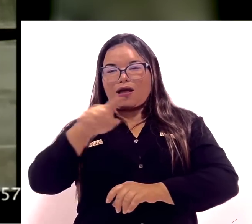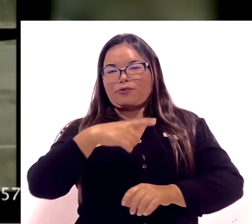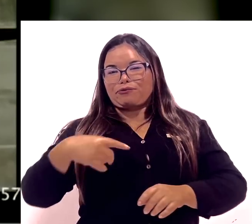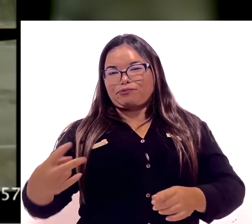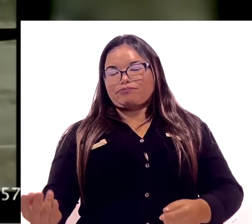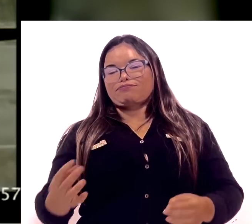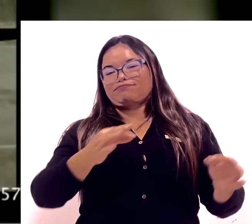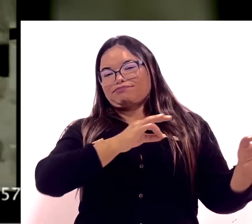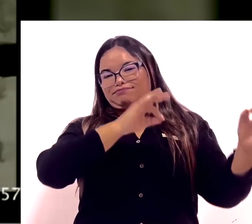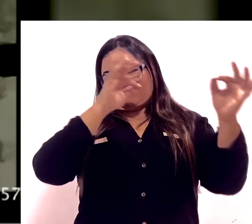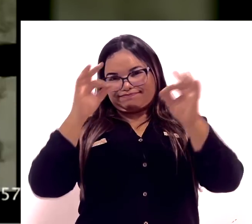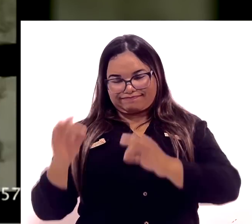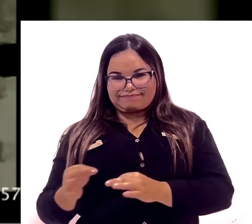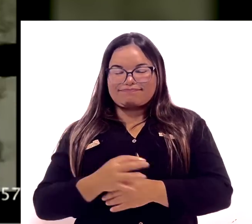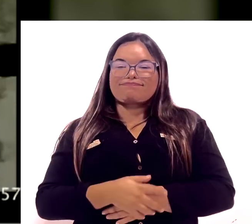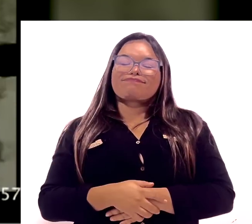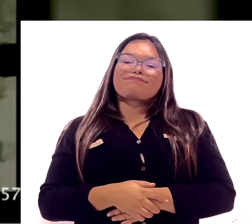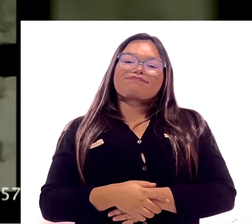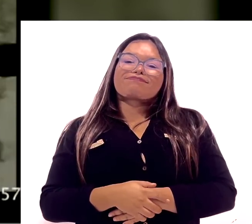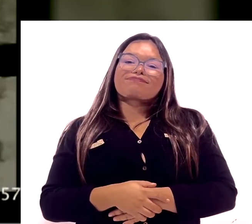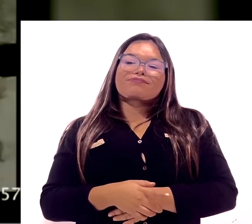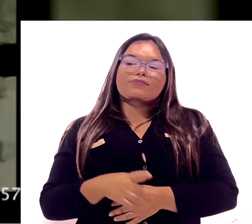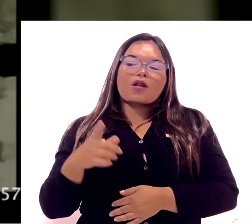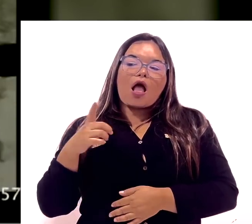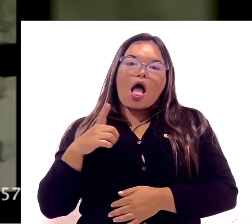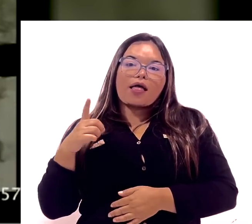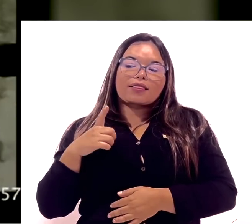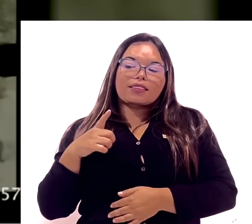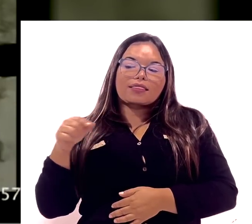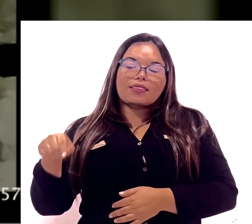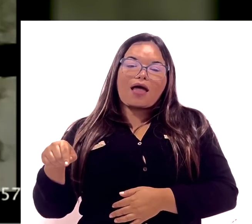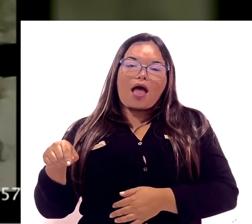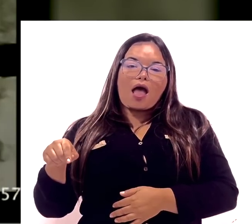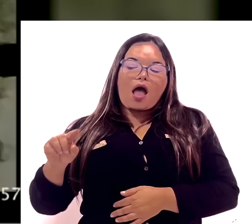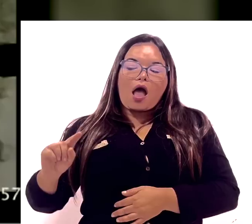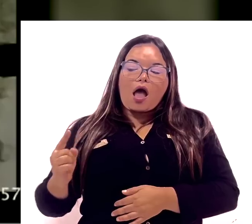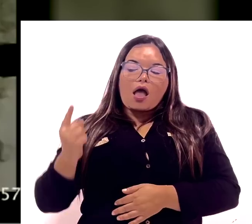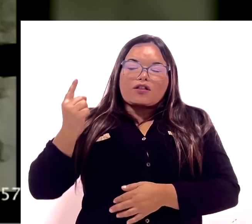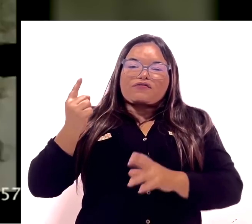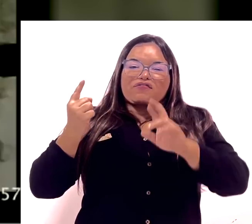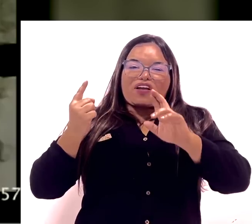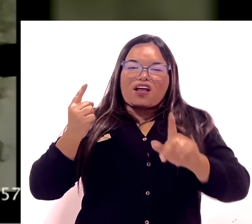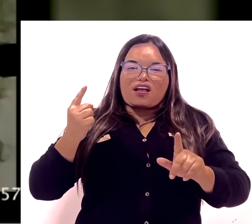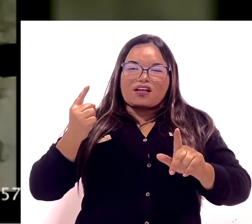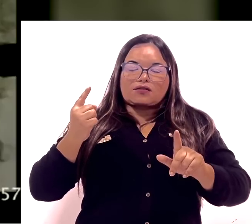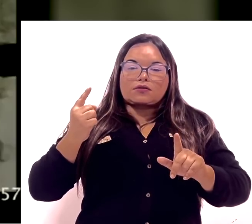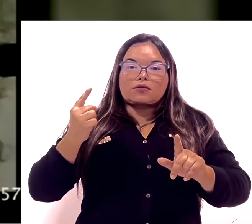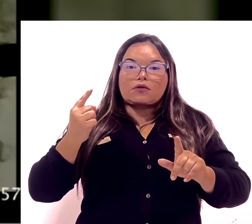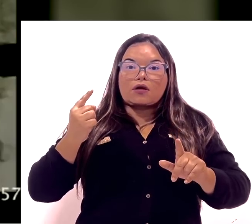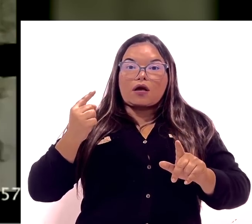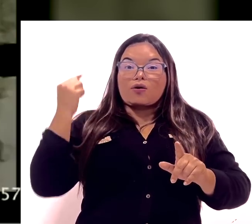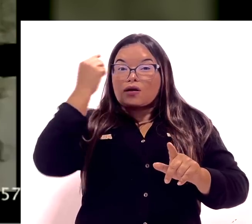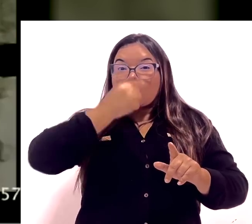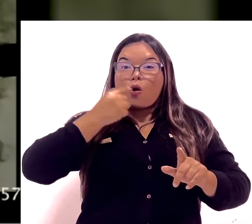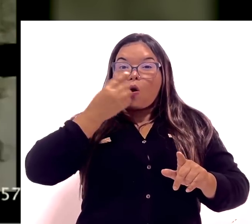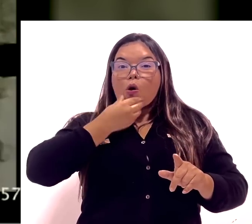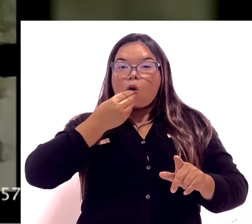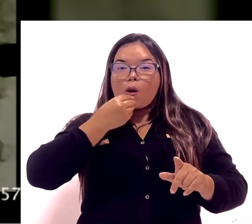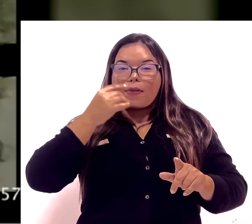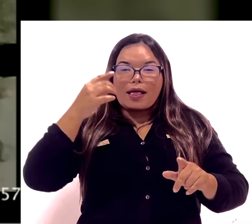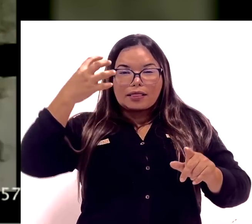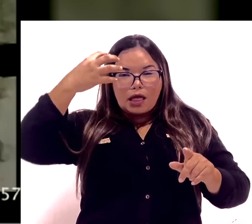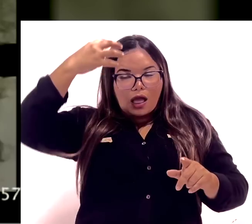que surge entre eles, e ela tem a face de um homem, e tem uma pequena coroa. E não